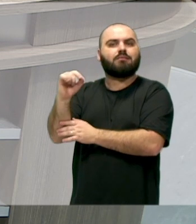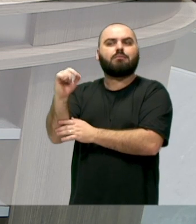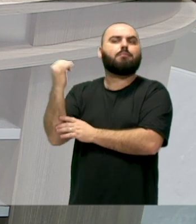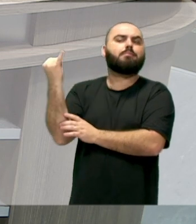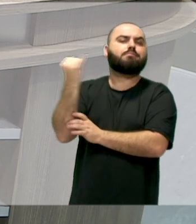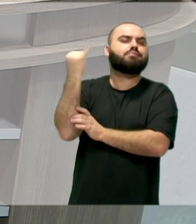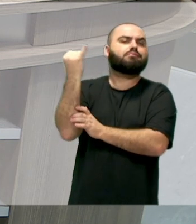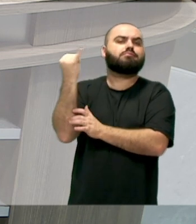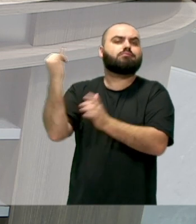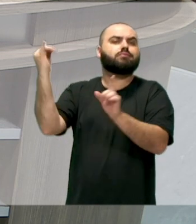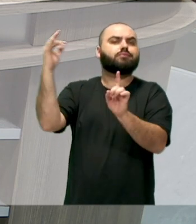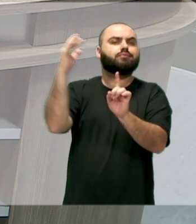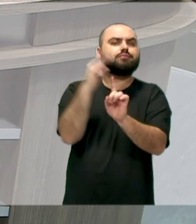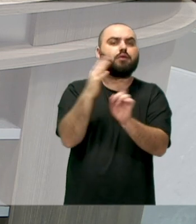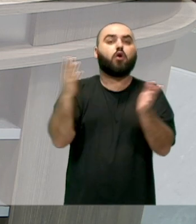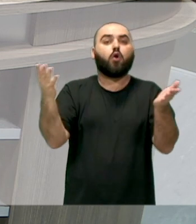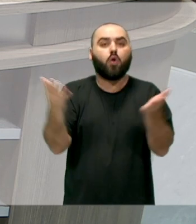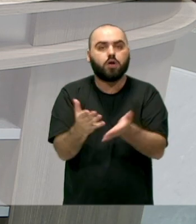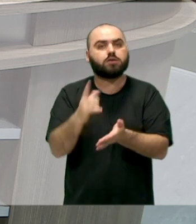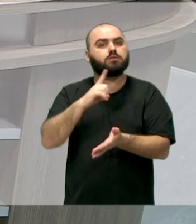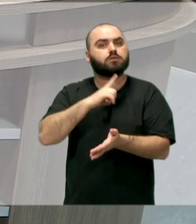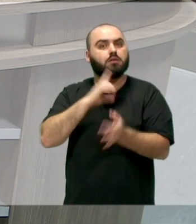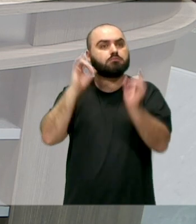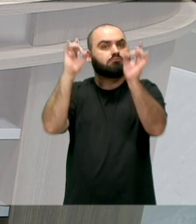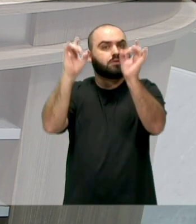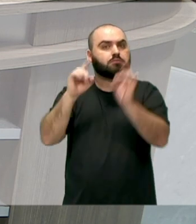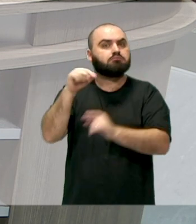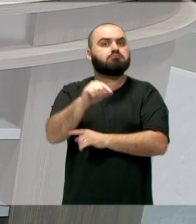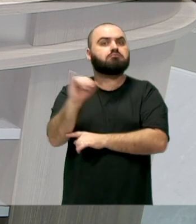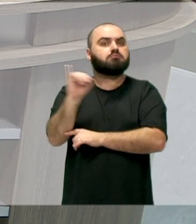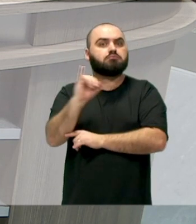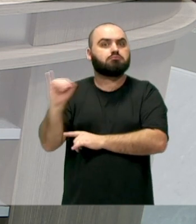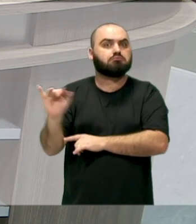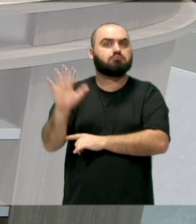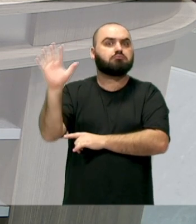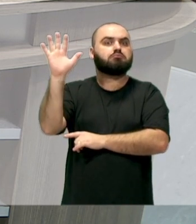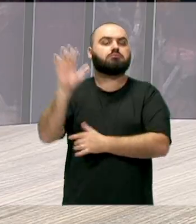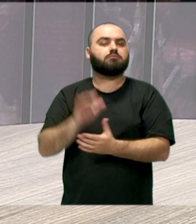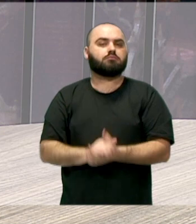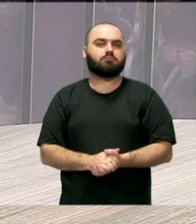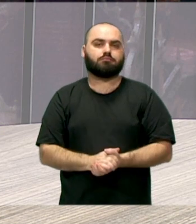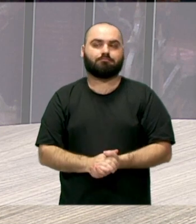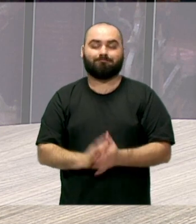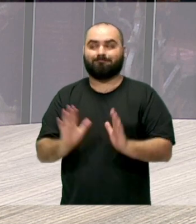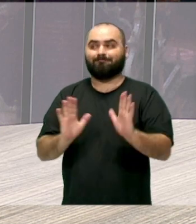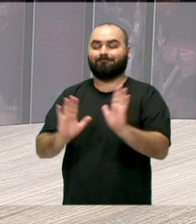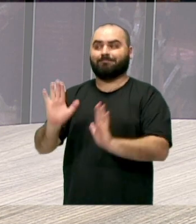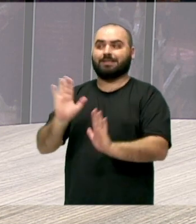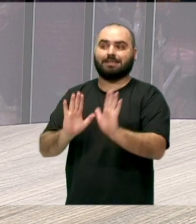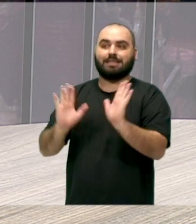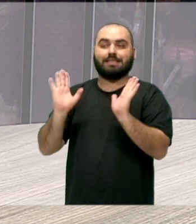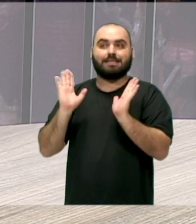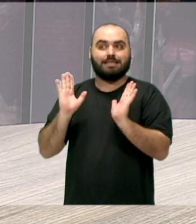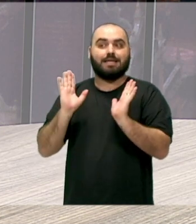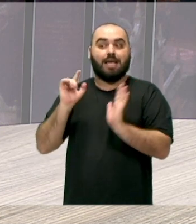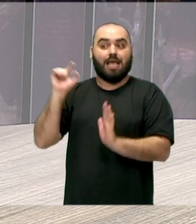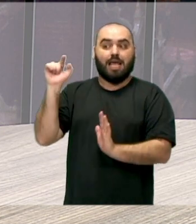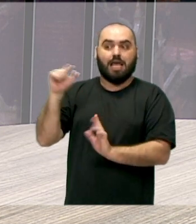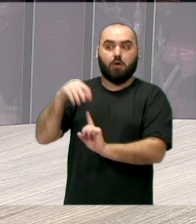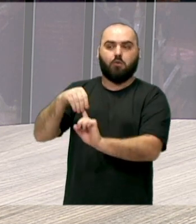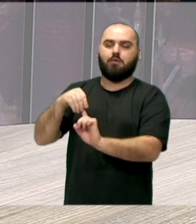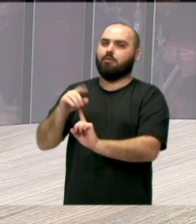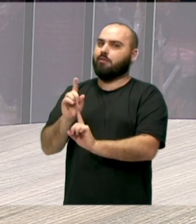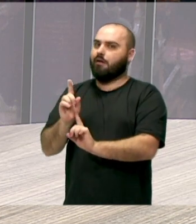hoje rico que a gente tem? Olha, eu não posso falar que eles são únicos, né? Mas